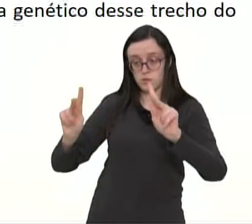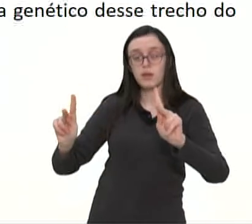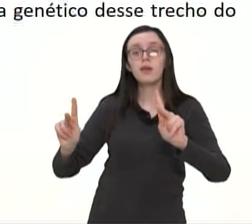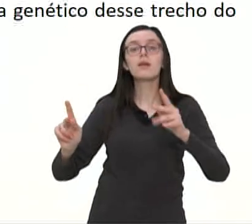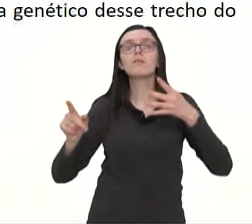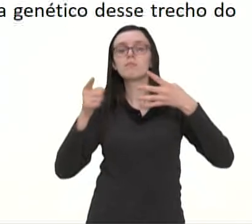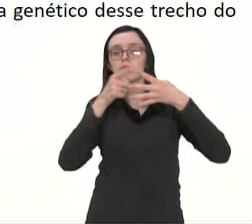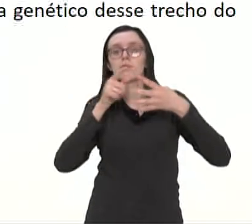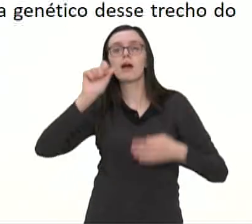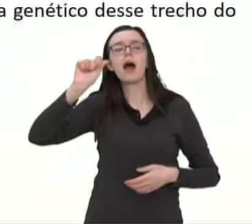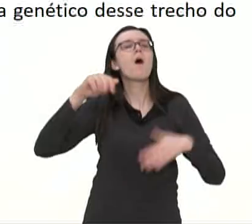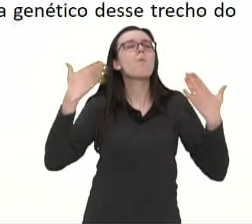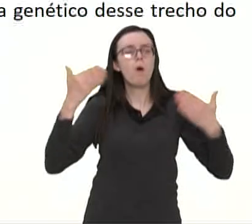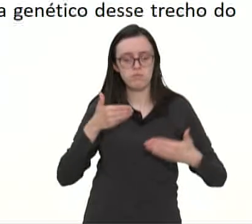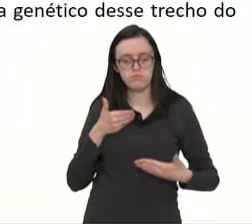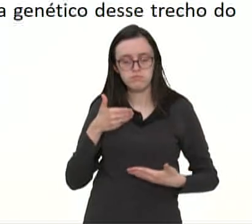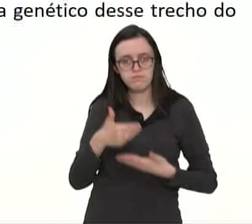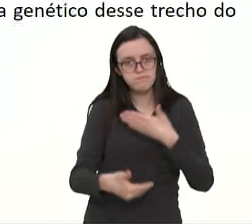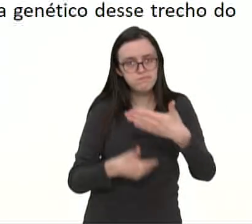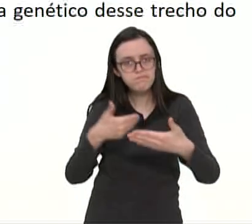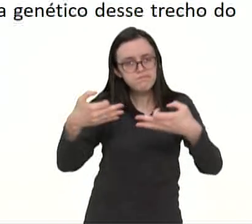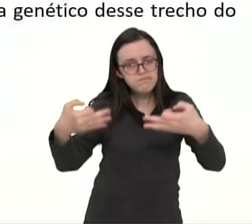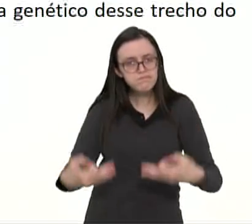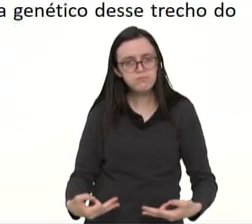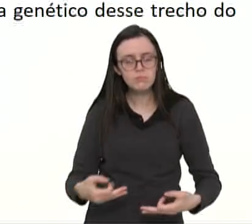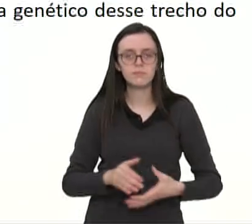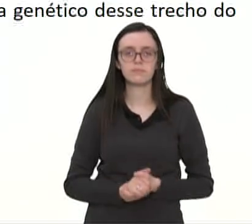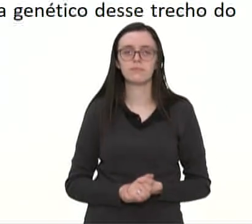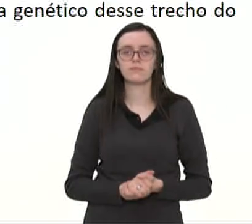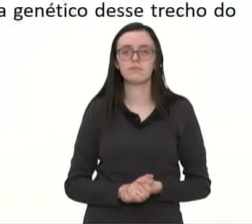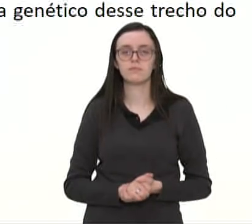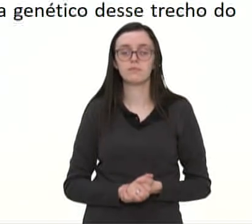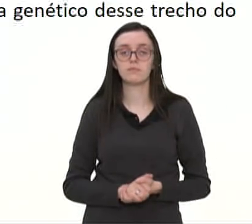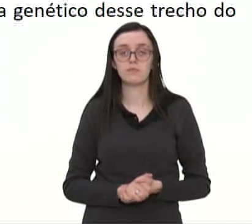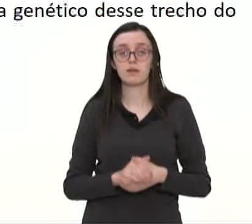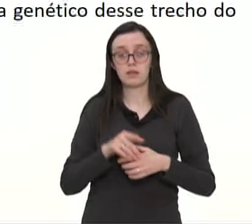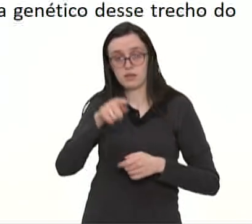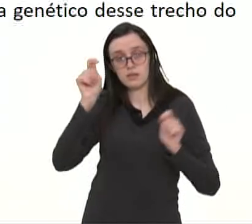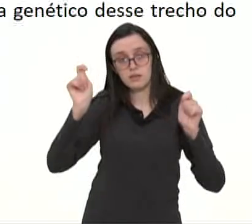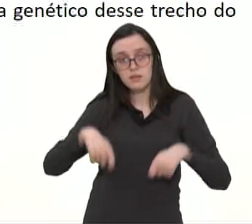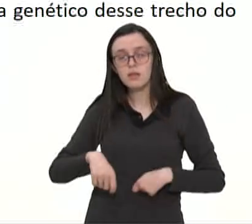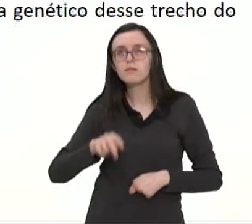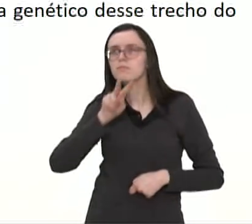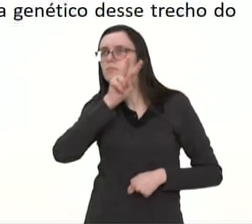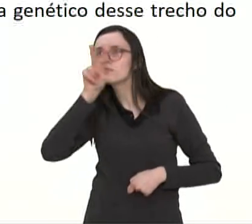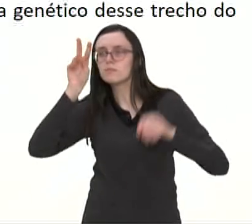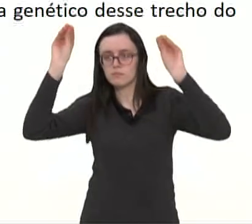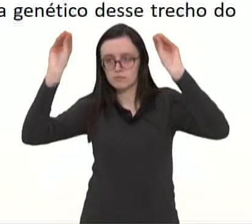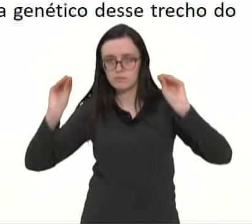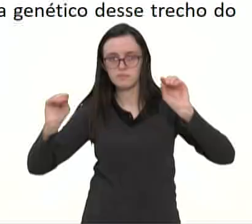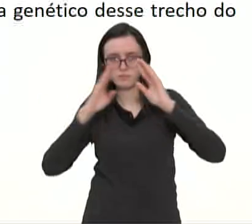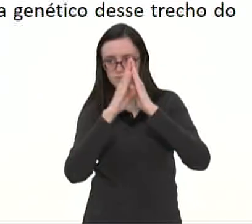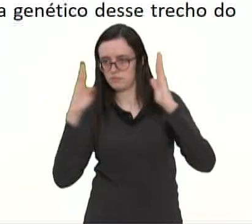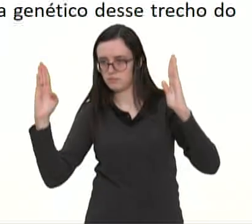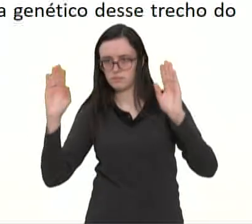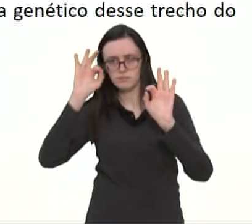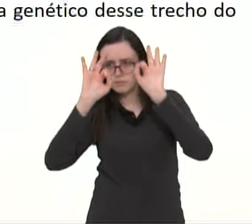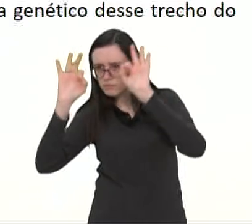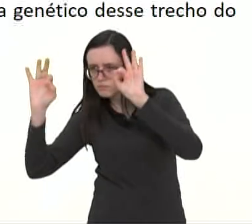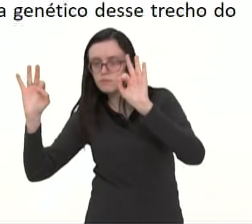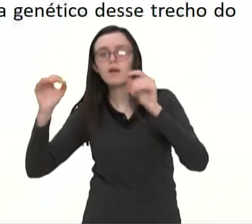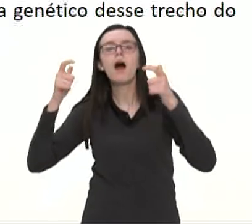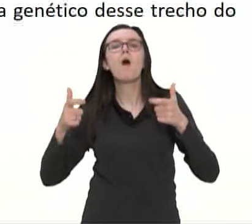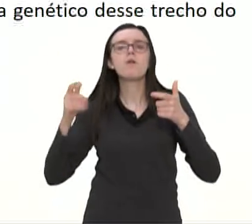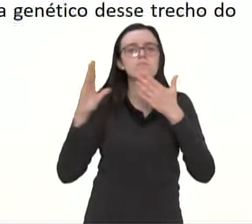Qual a sequência mais provável desses locos no cromossomo? Faça um esquema do mapa genético desse trecho do cromossomo, indicando